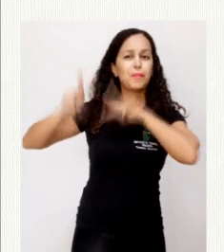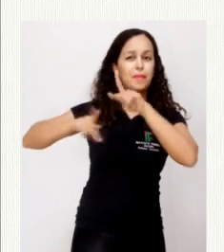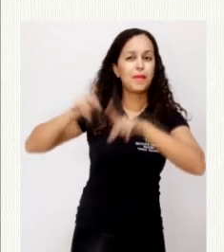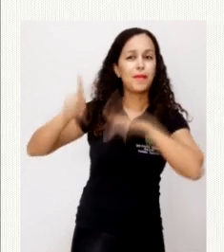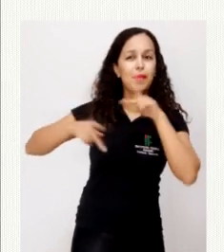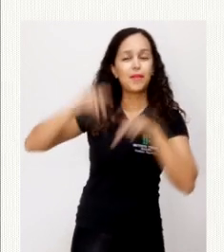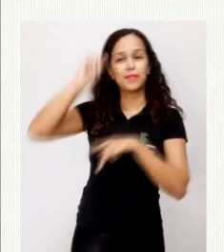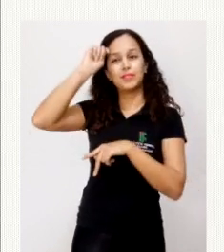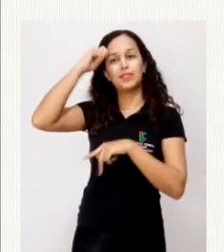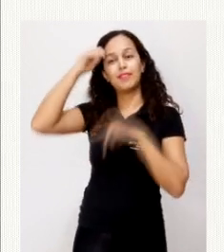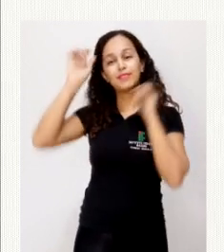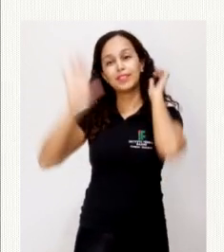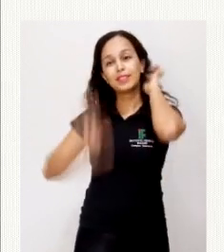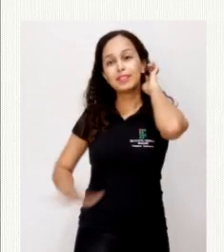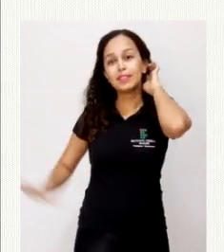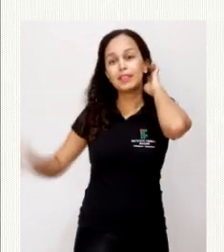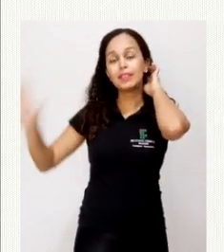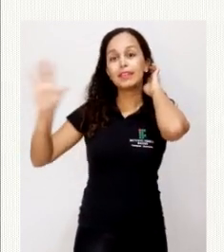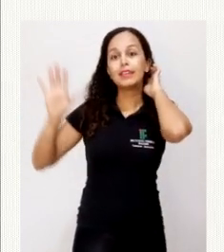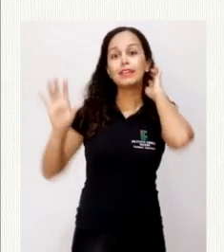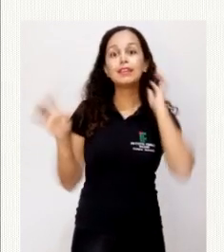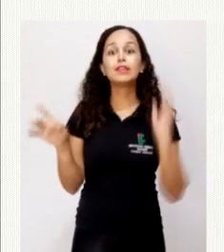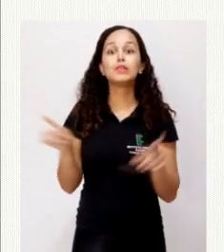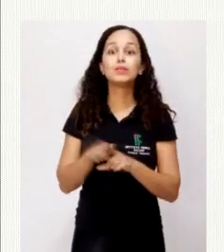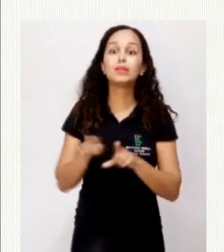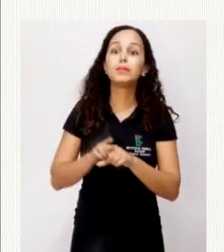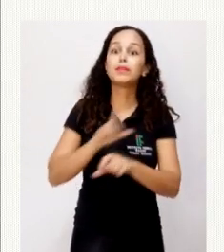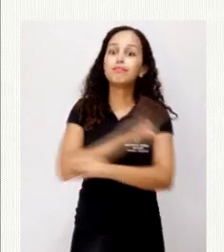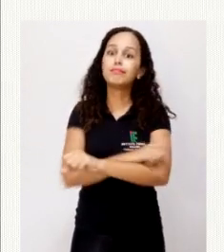matriz africana, de quilombolas.